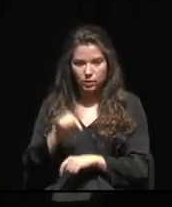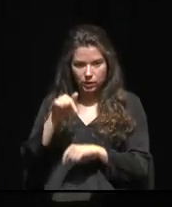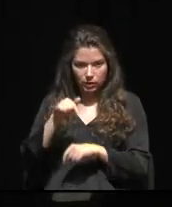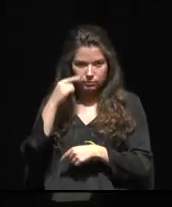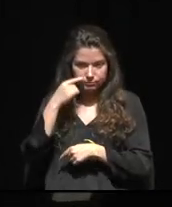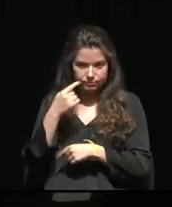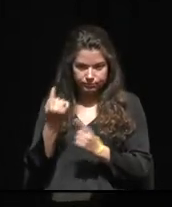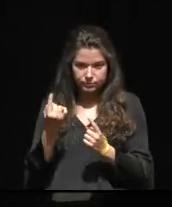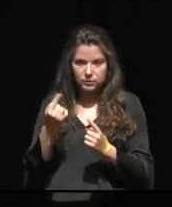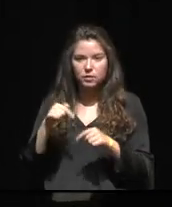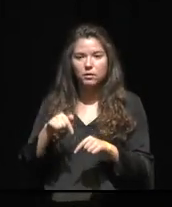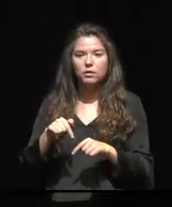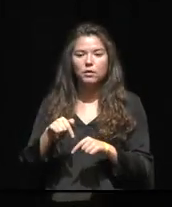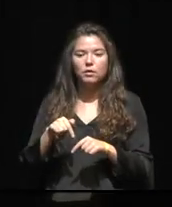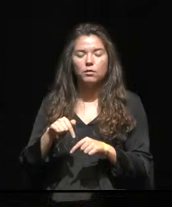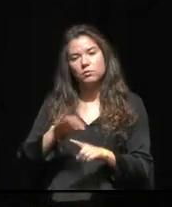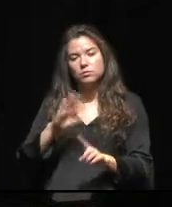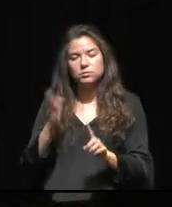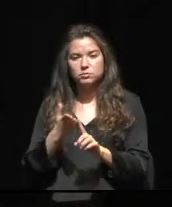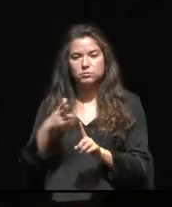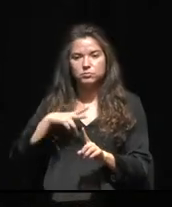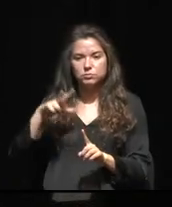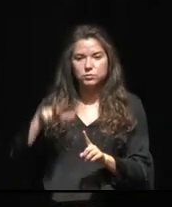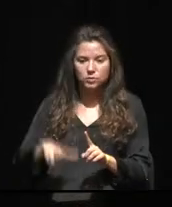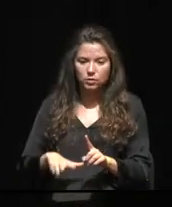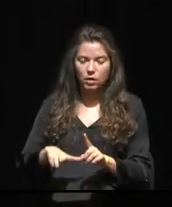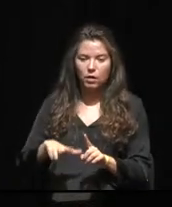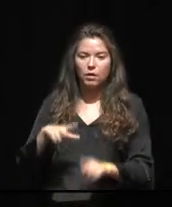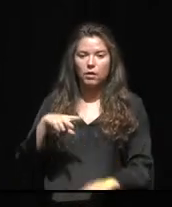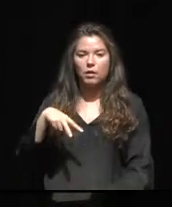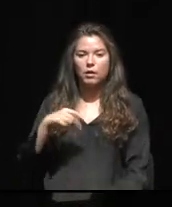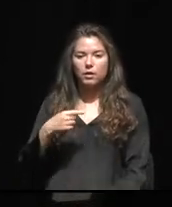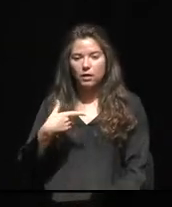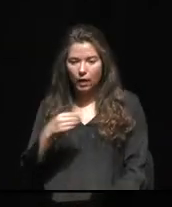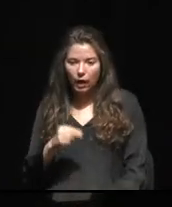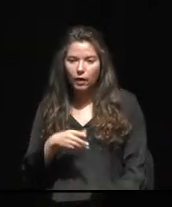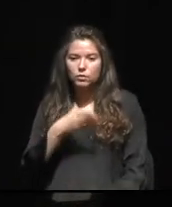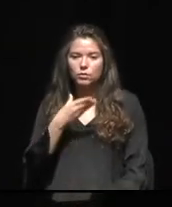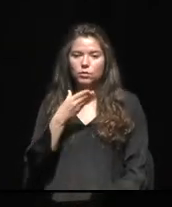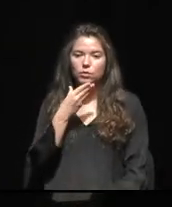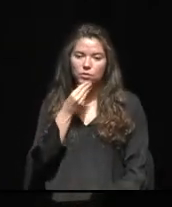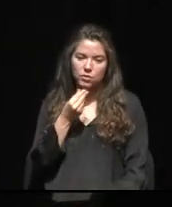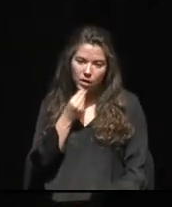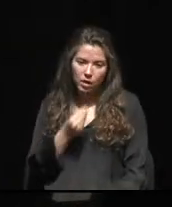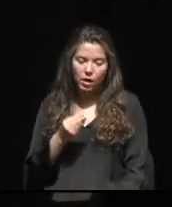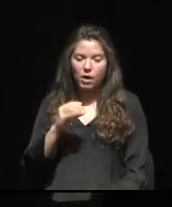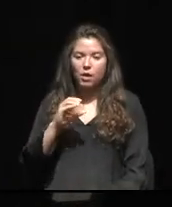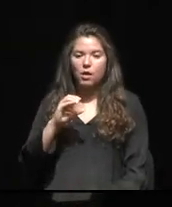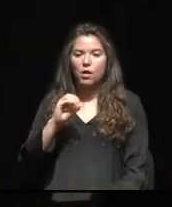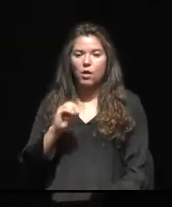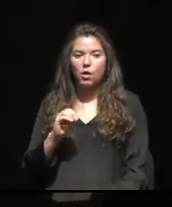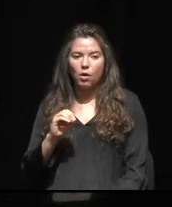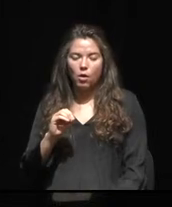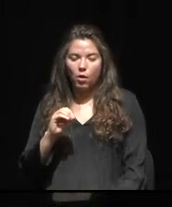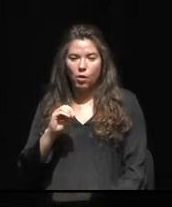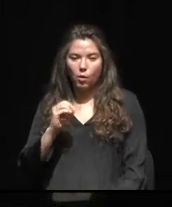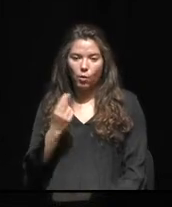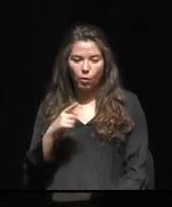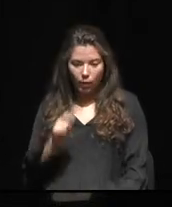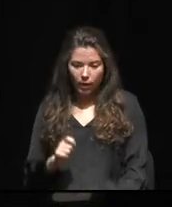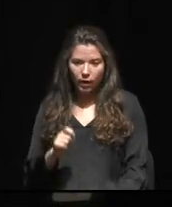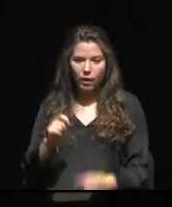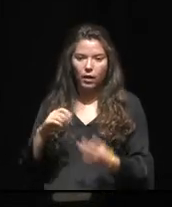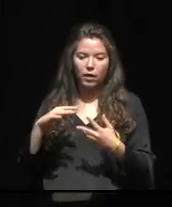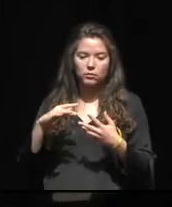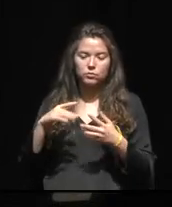representados condenem Portugal Israel a união europeia os Estados Unidos por